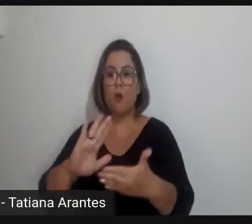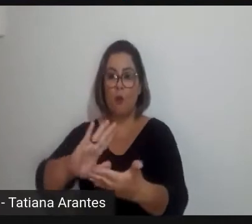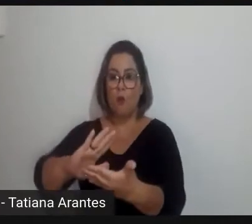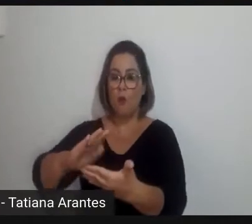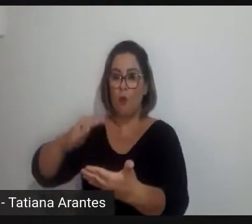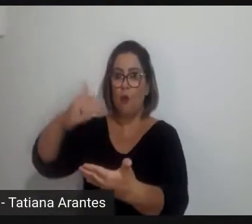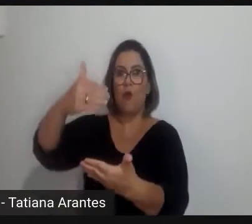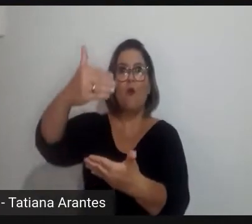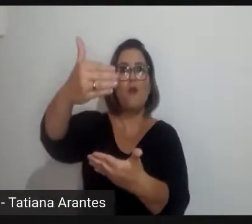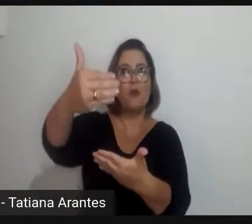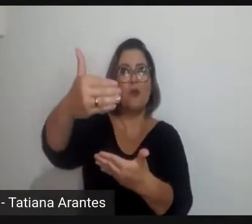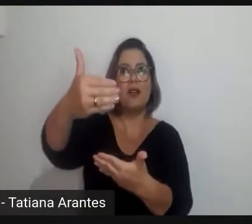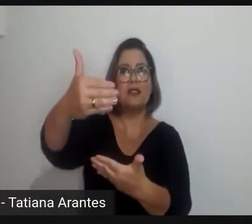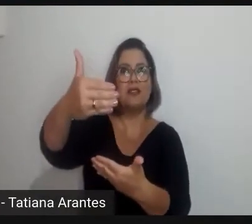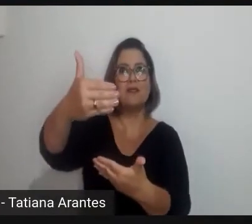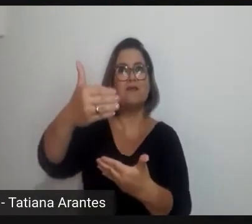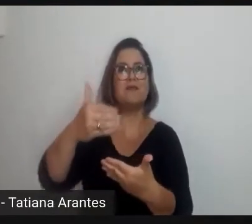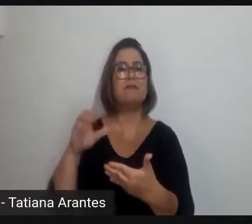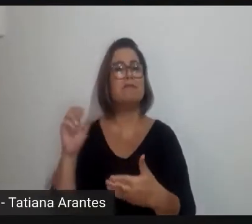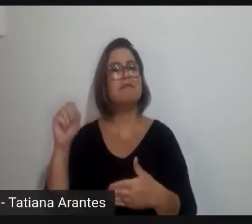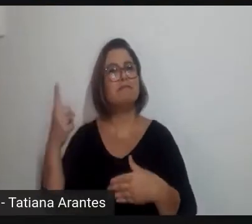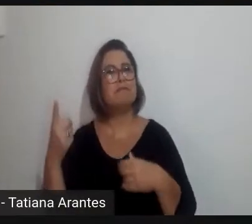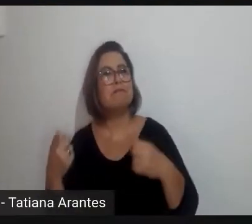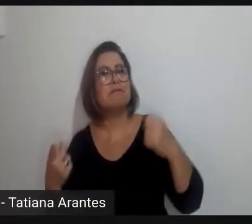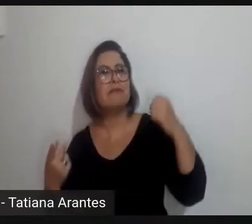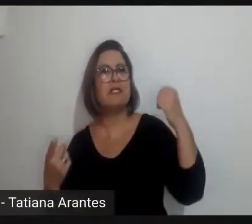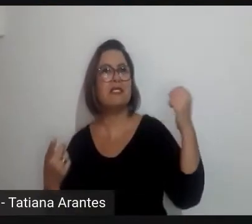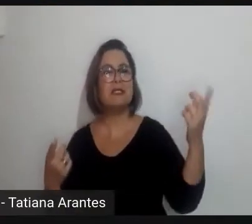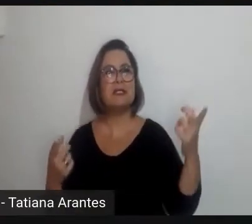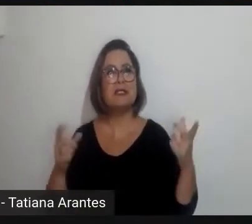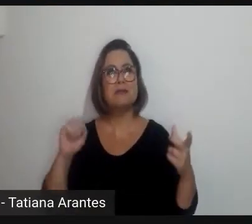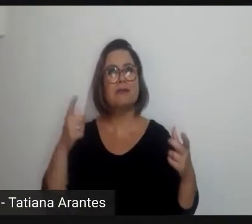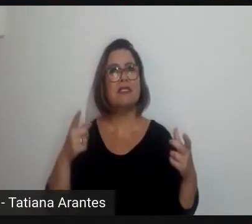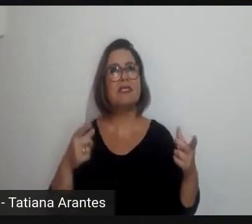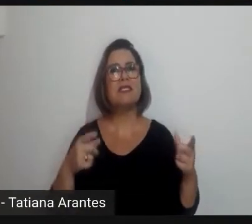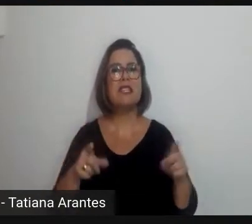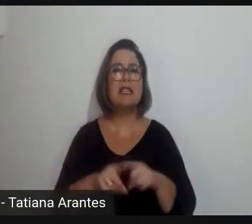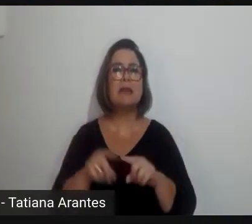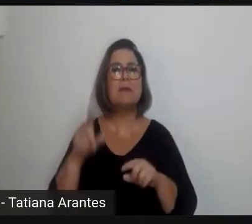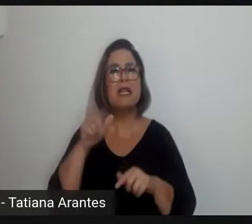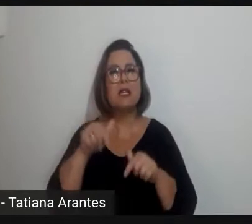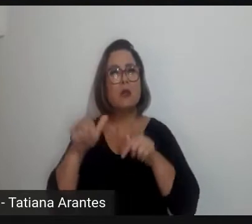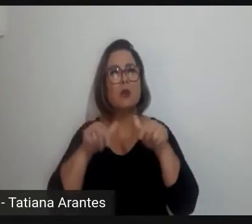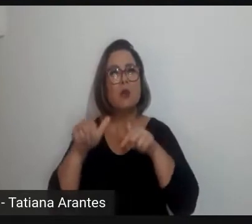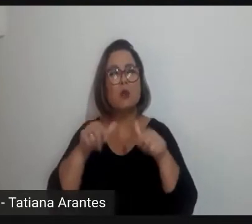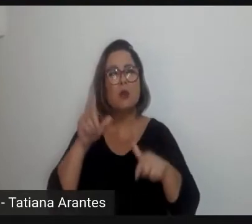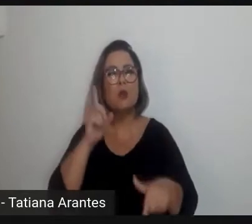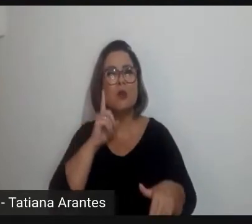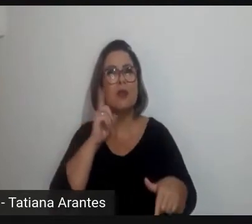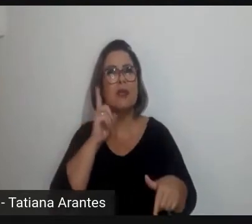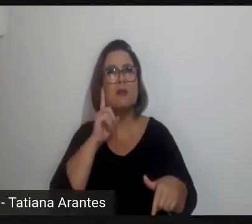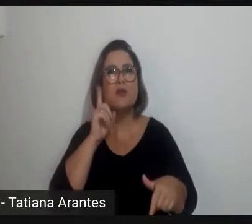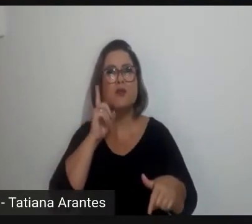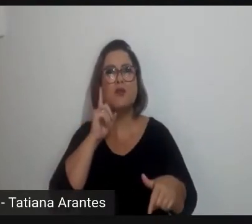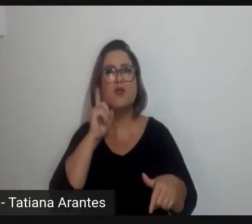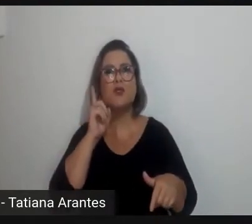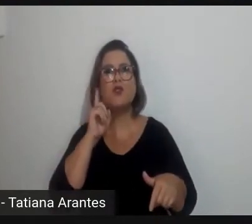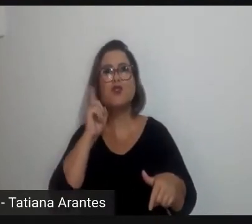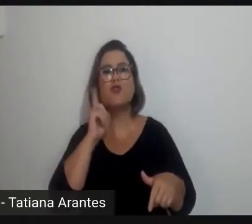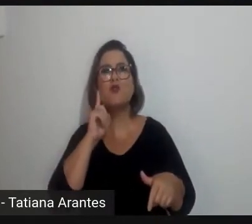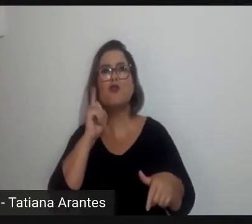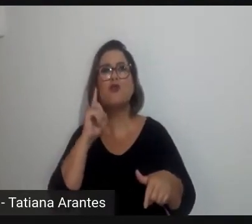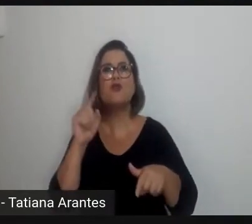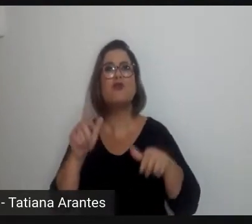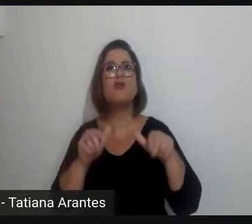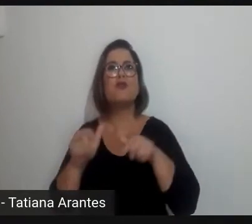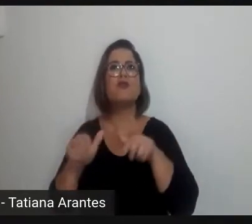fazer consultas eventuais. Mas se for uma situação de trabalho, que eu vou passar horas aqui, o